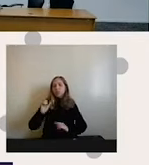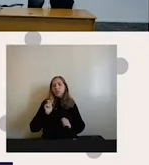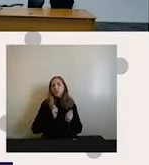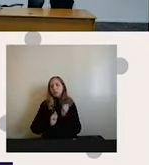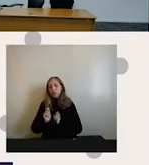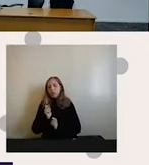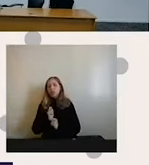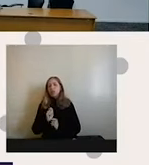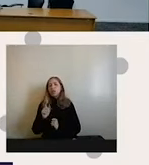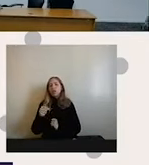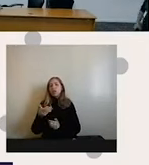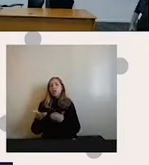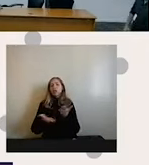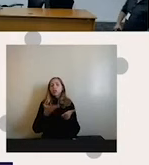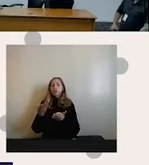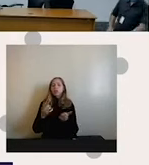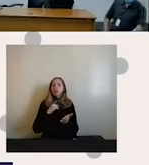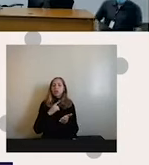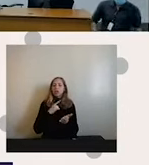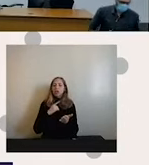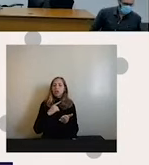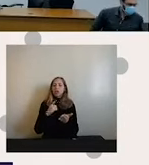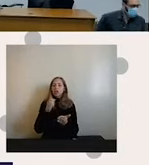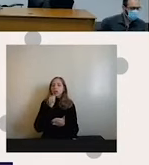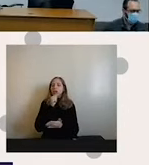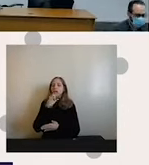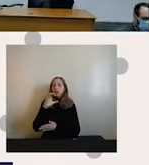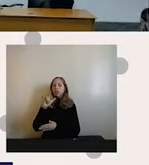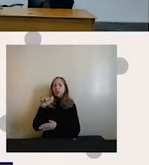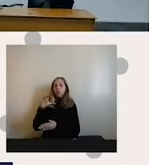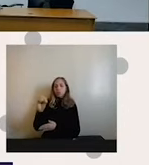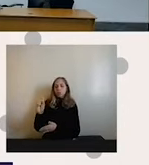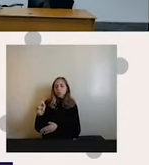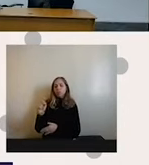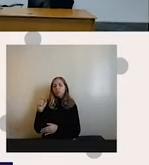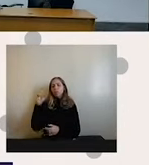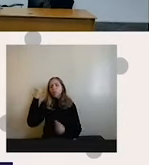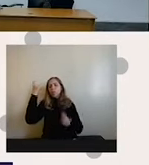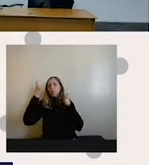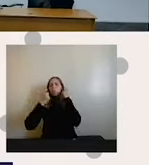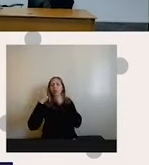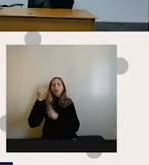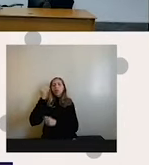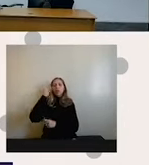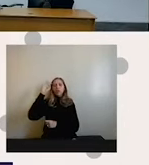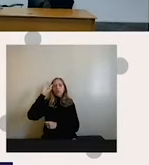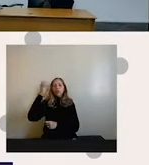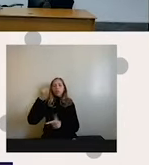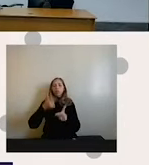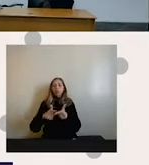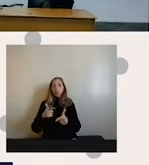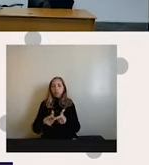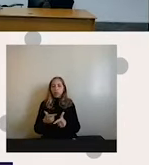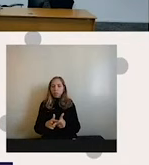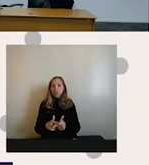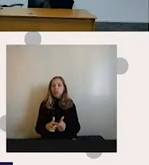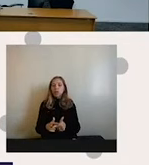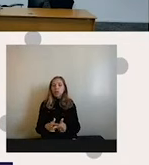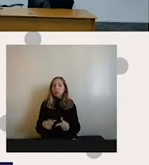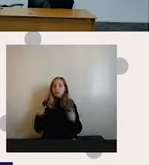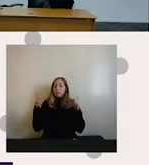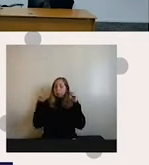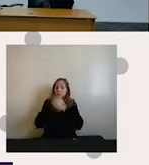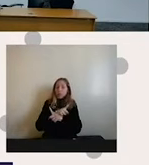pelos clínicos, que vão se preocupar em resolver o problema. Dificilmente vão emitir